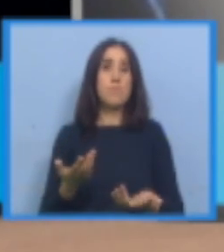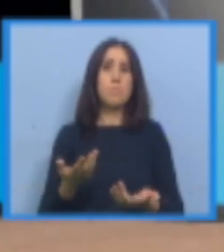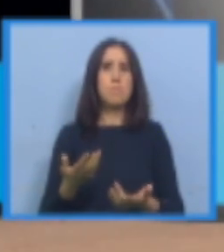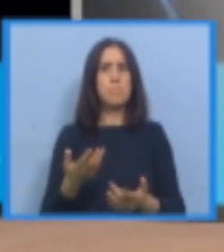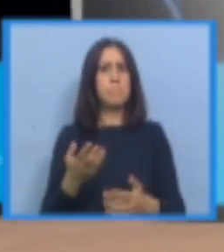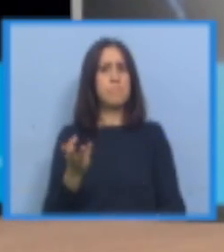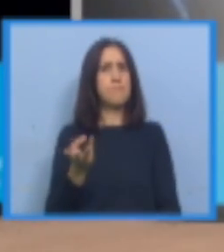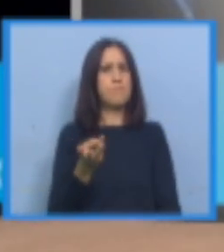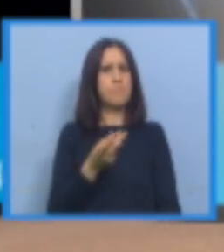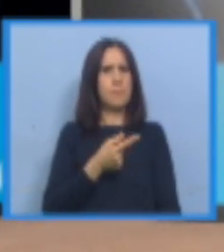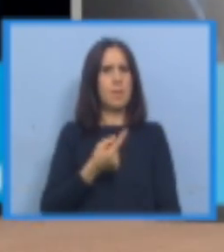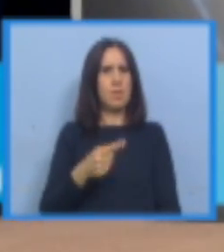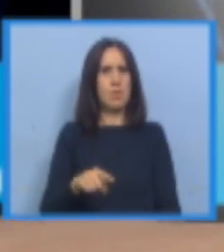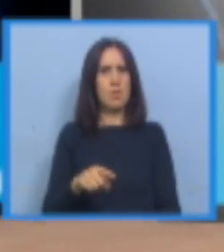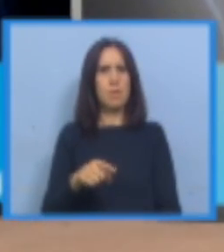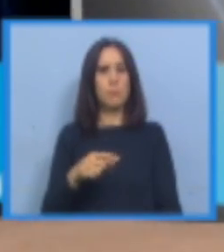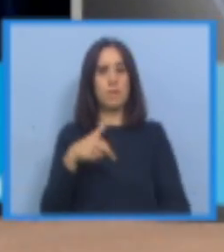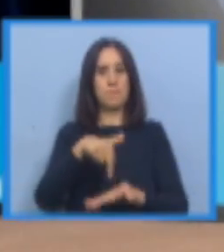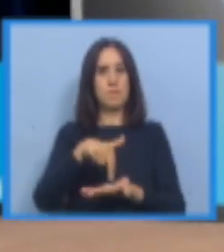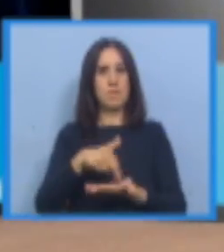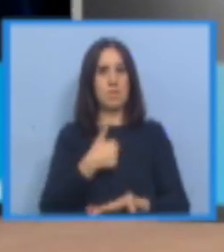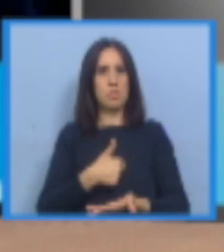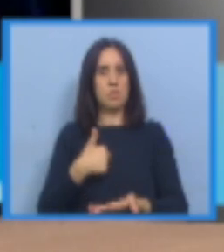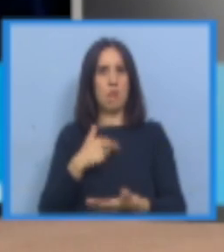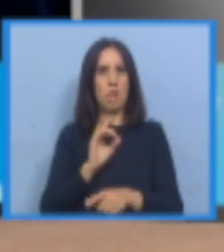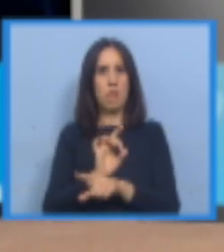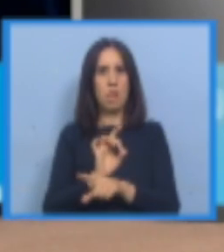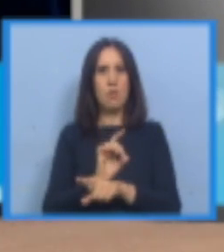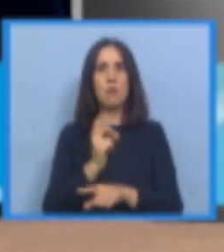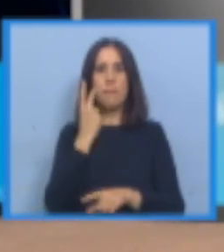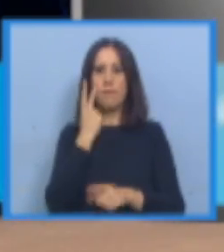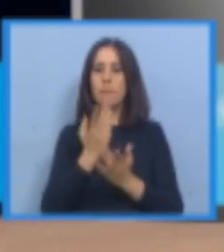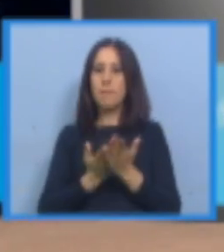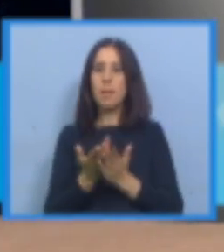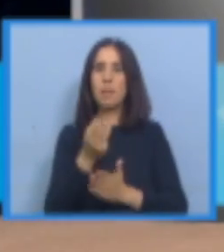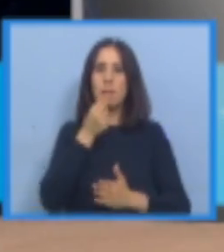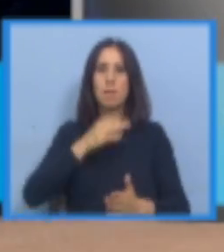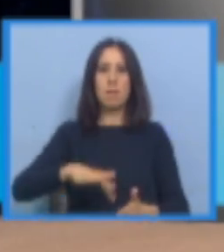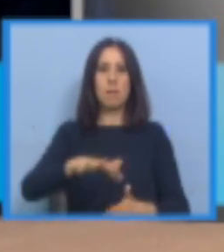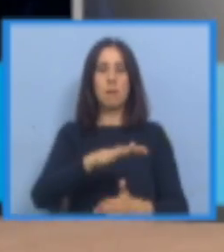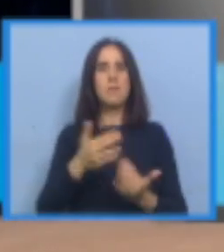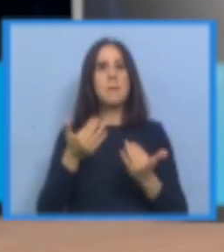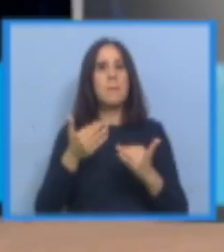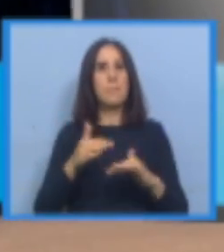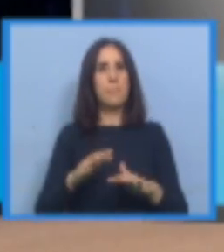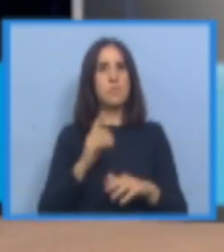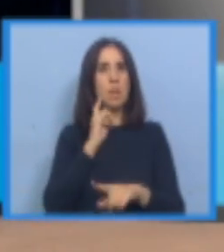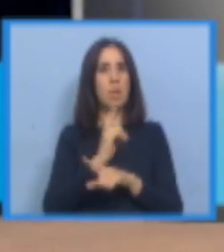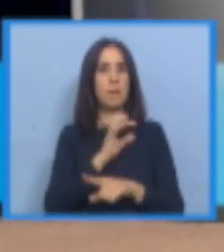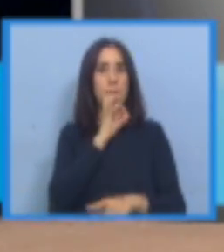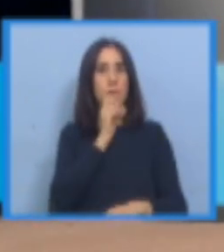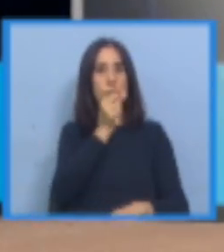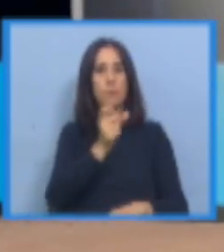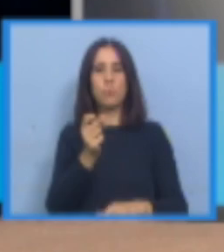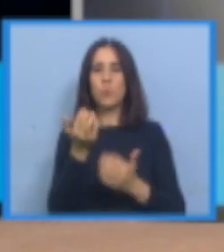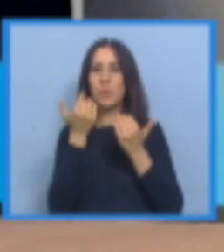até numerosos em relação a esta presença cristã que sobrevive e que se mantém no território, mas, por exemplo, em relação aos bispos, as notícias